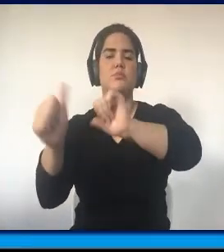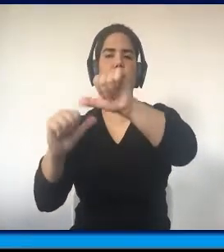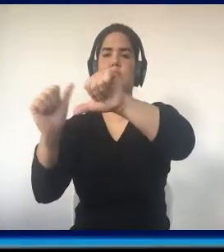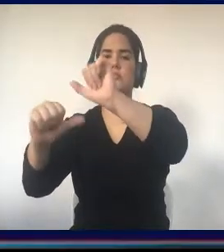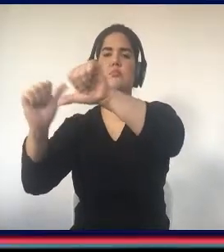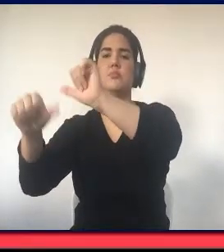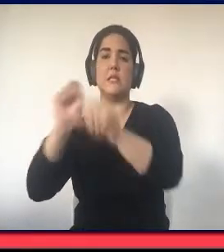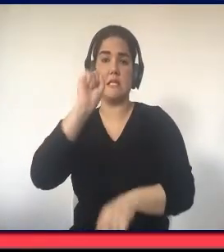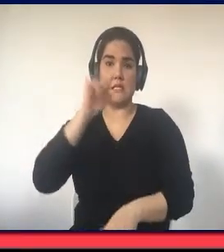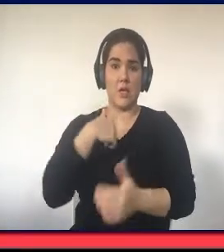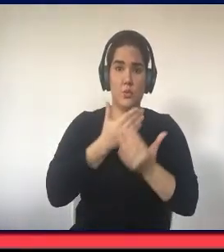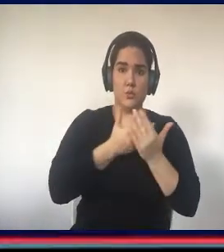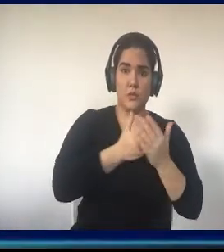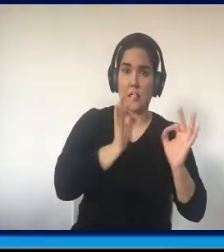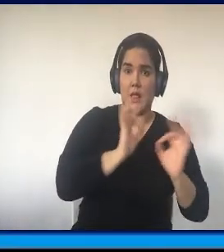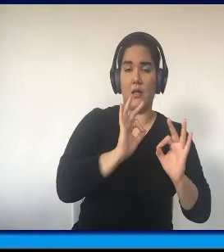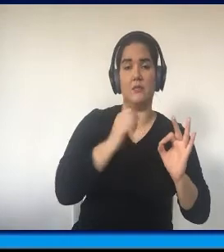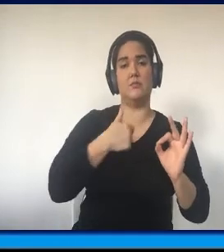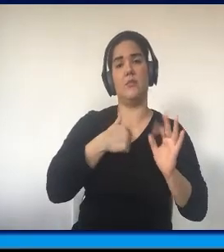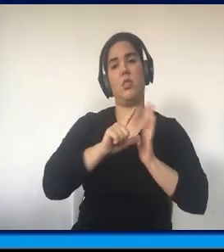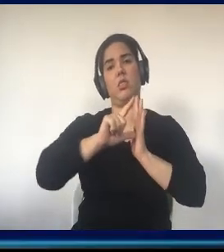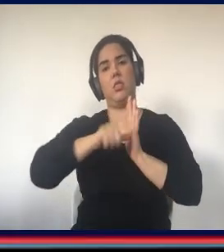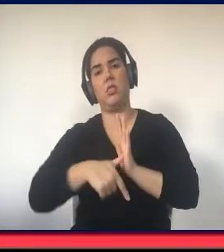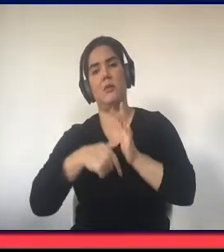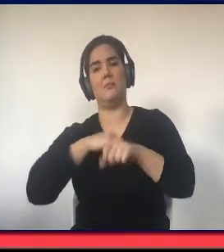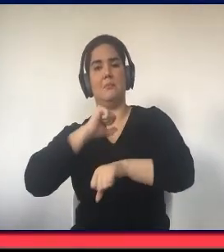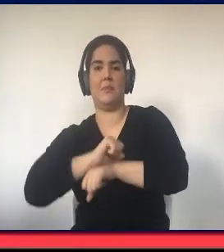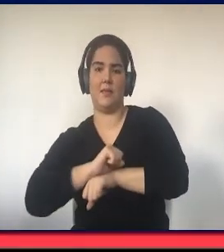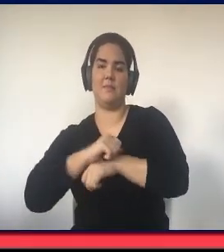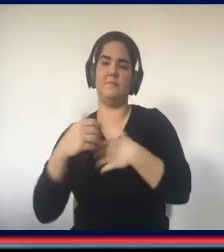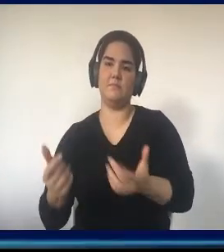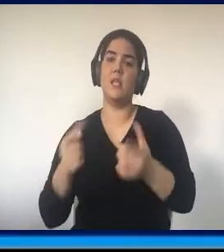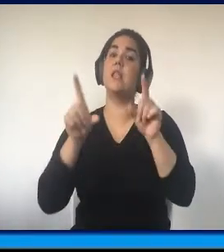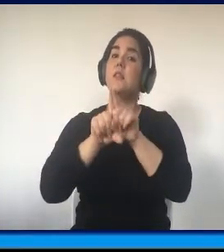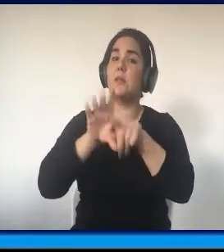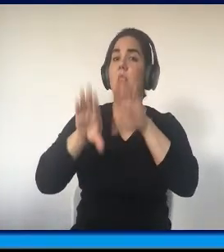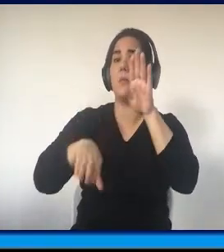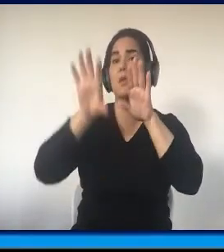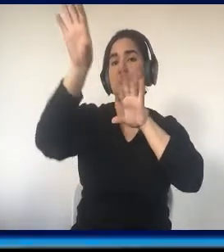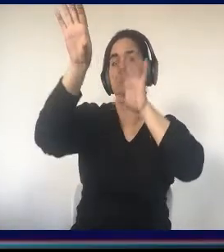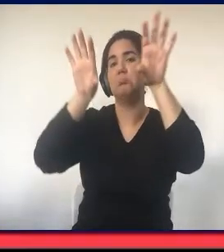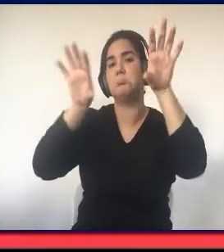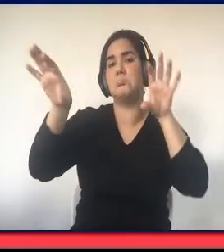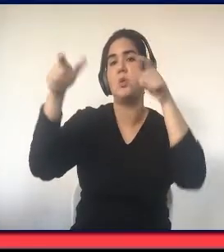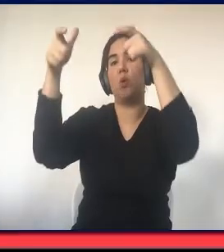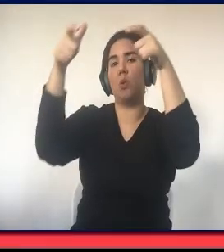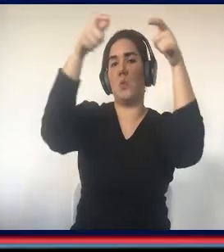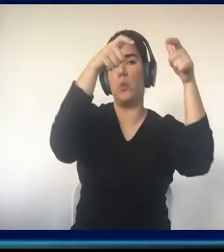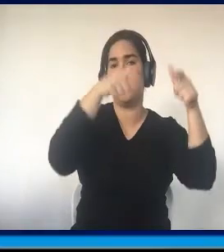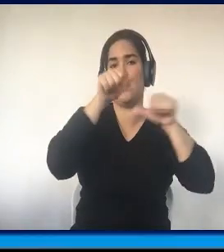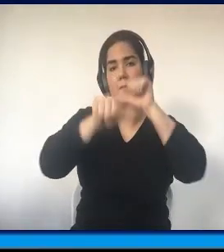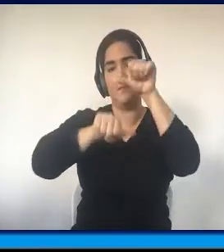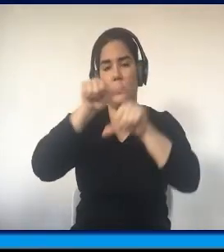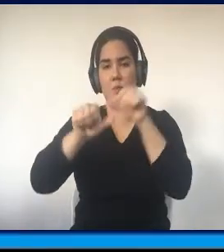Isso é fato. E isso pode variar de uma região para outra, né? E o recreador que se atenta a isso, ele